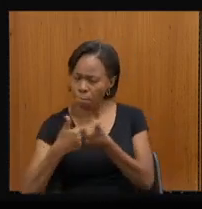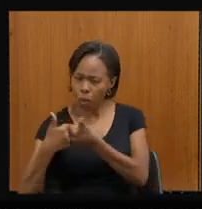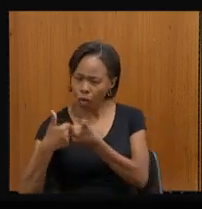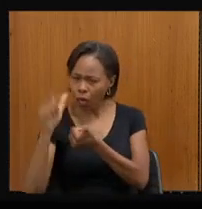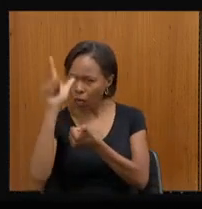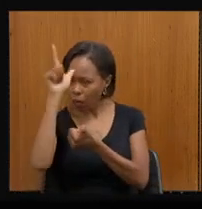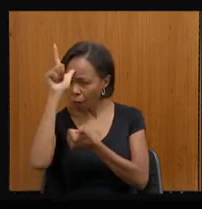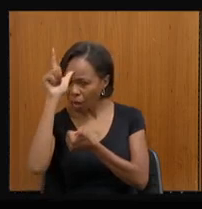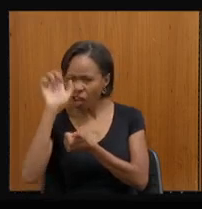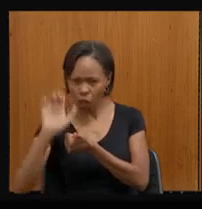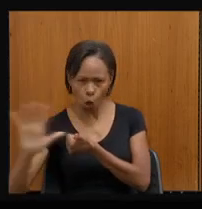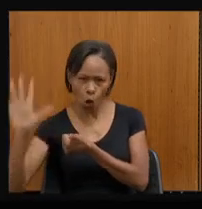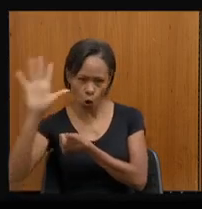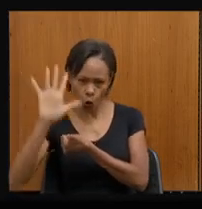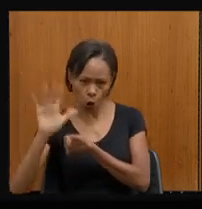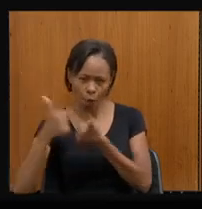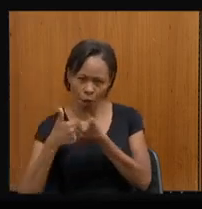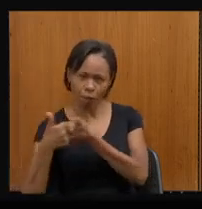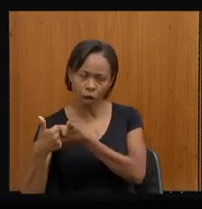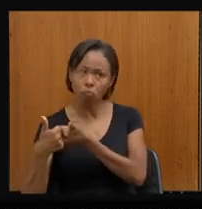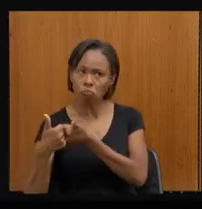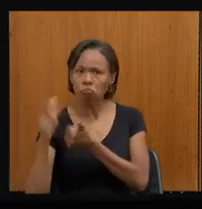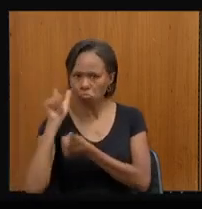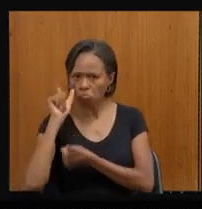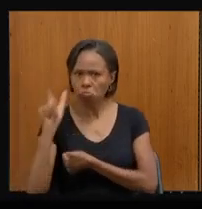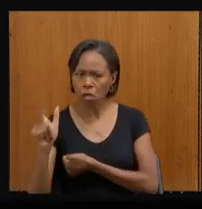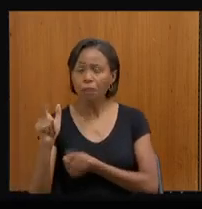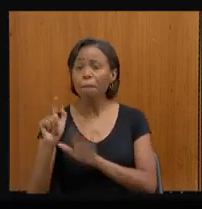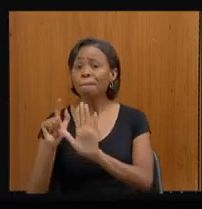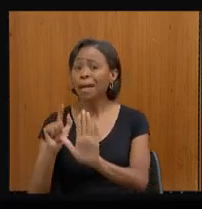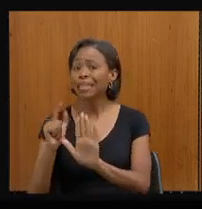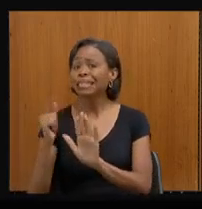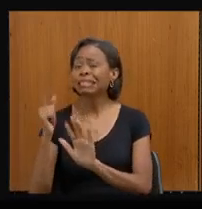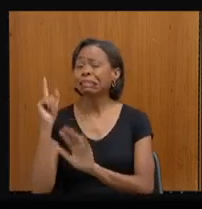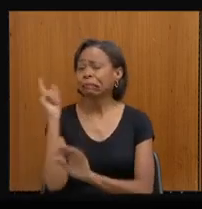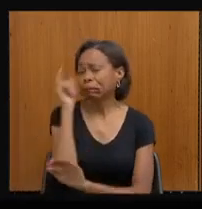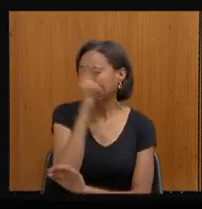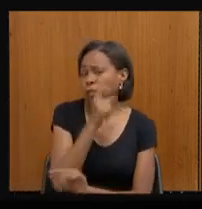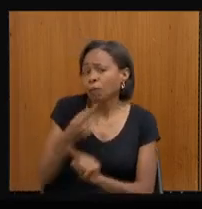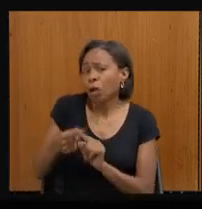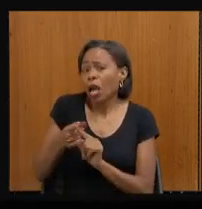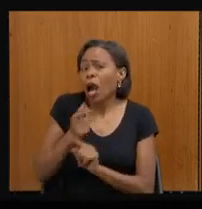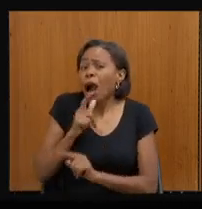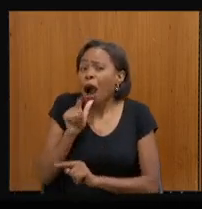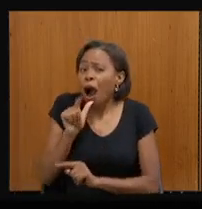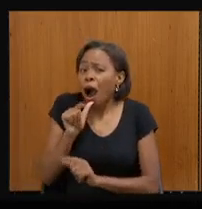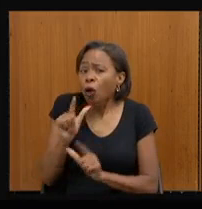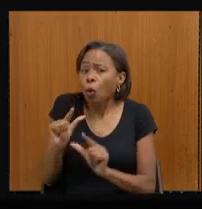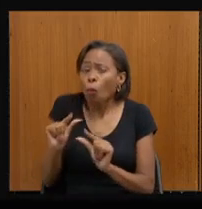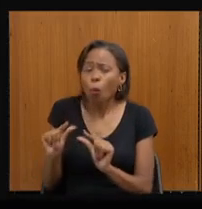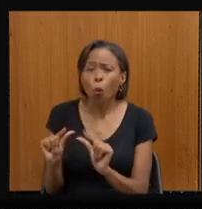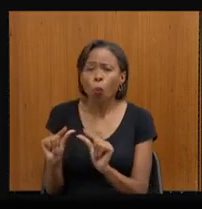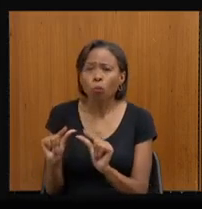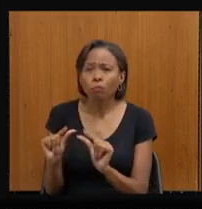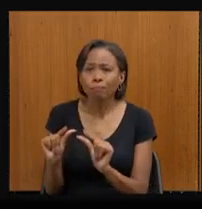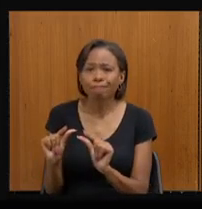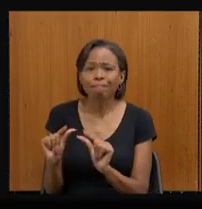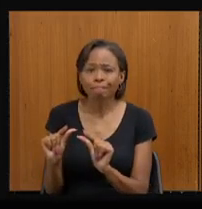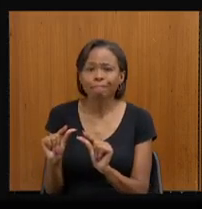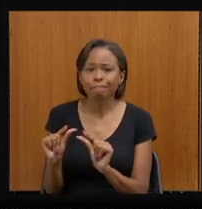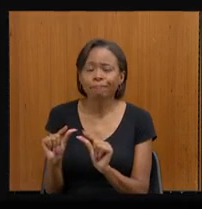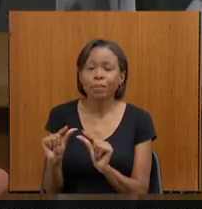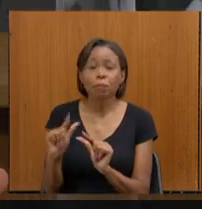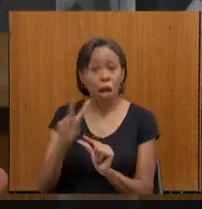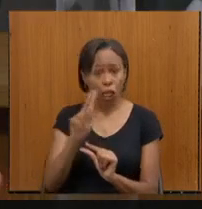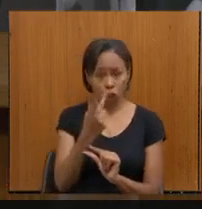Europa é bastante interessante solicitem uma grande dificuldade ele tem pouca água então para produzir hidrogênio você